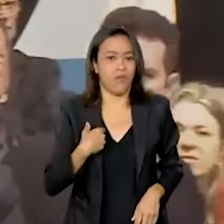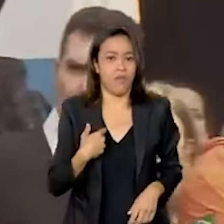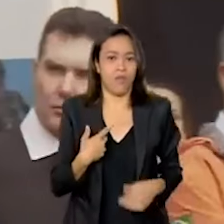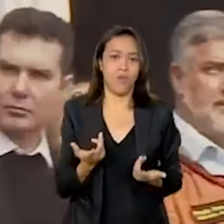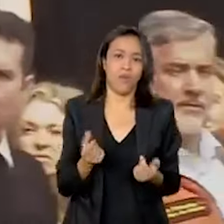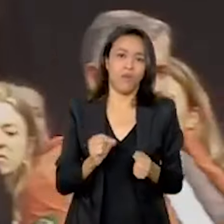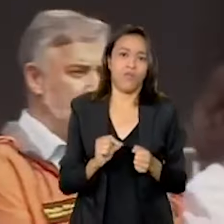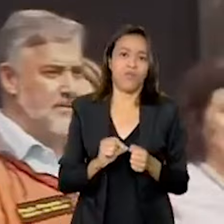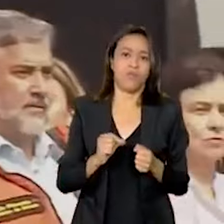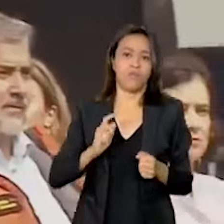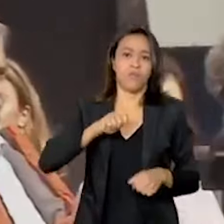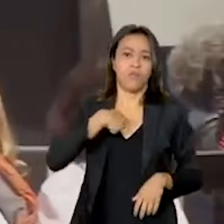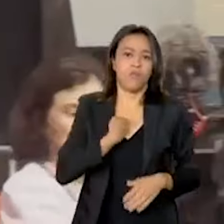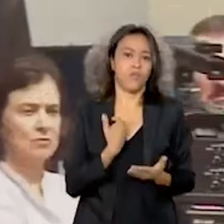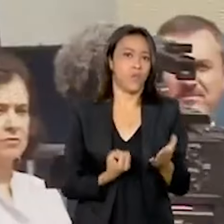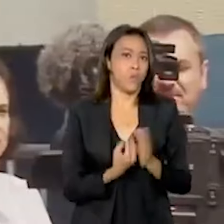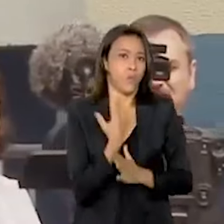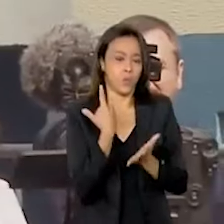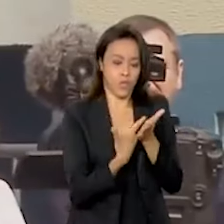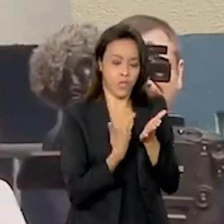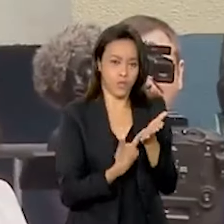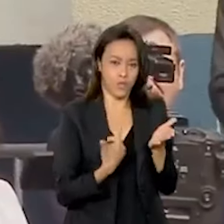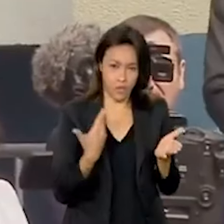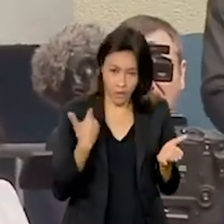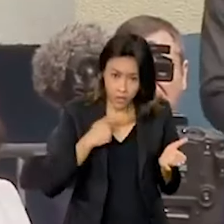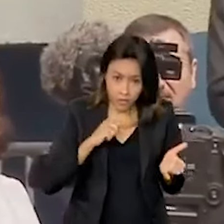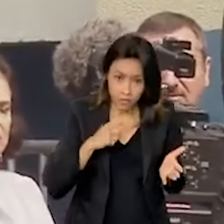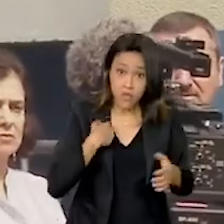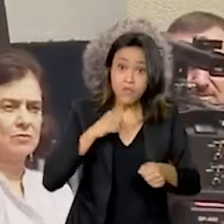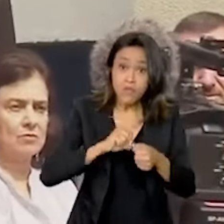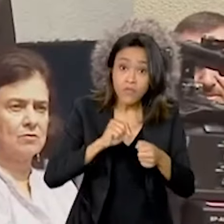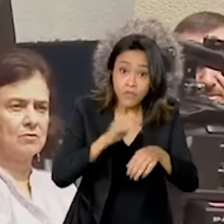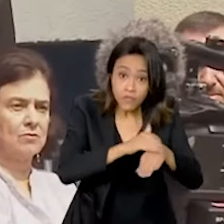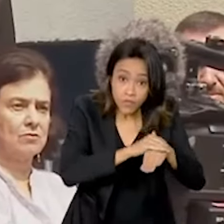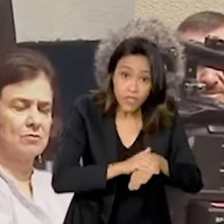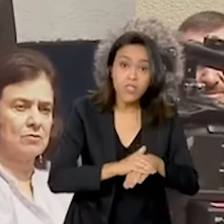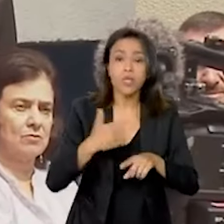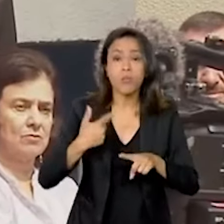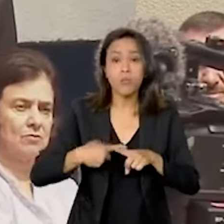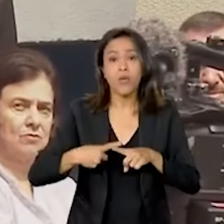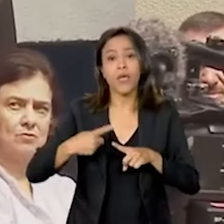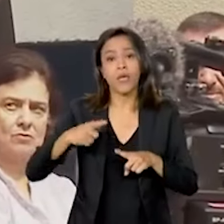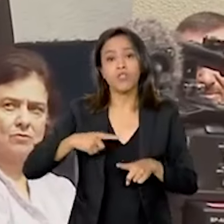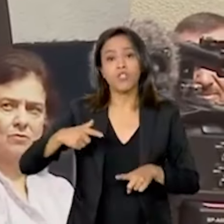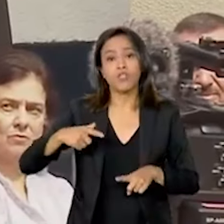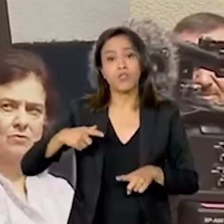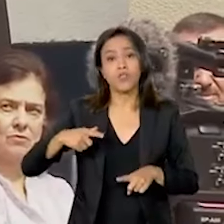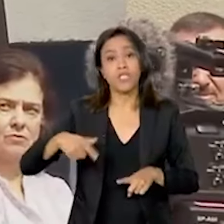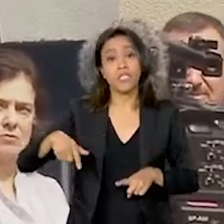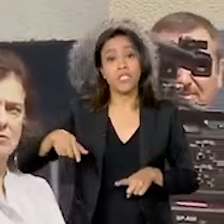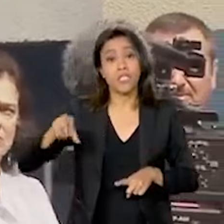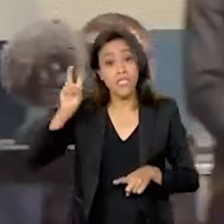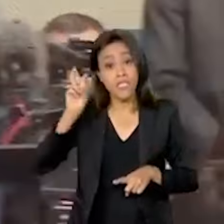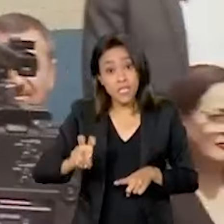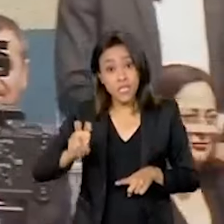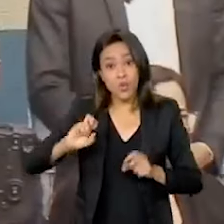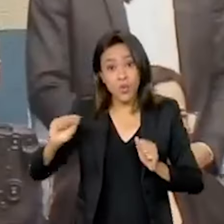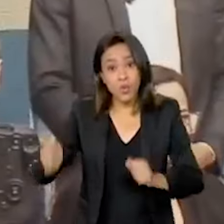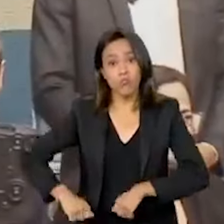porque vi um livro. Eu fiz porque eu vivei o que você disse. Eu tive 5 enchentes na minha